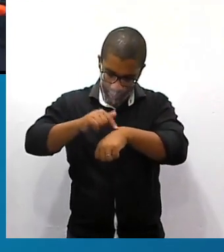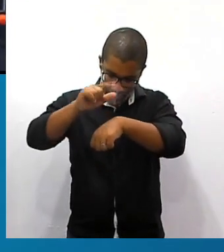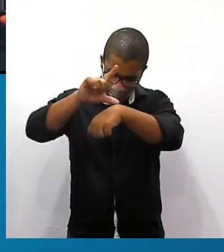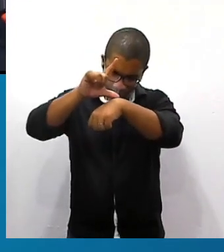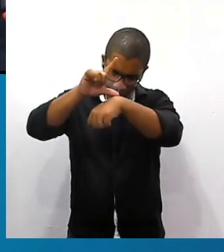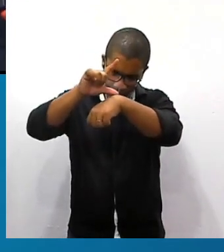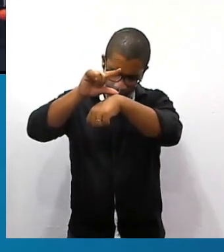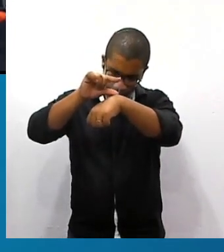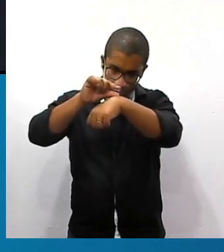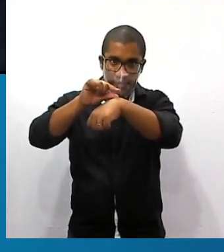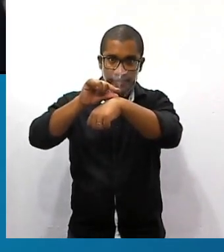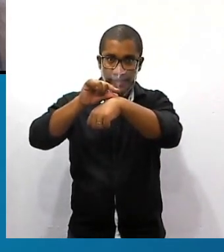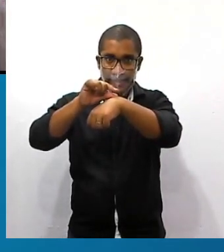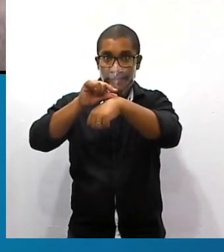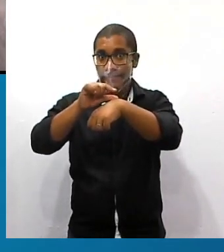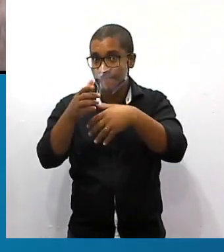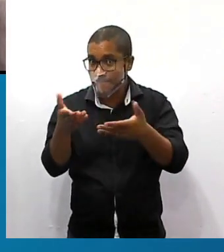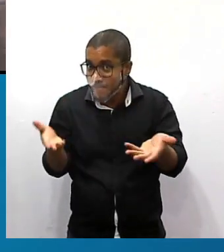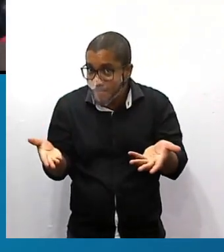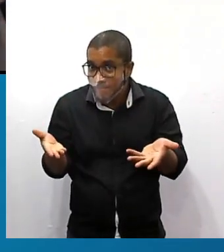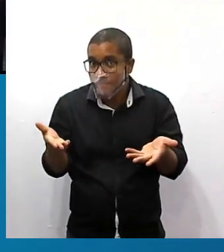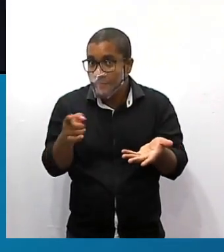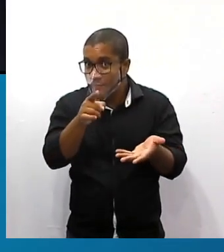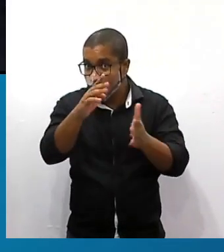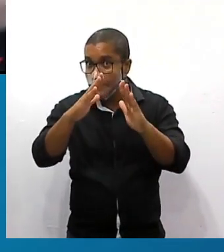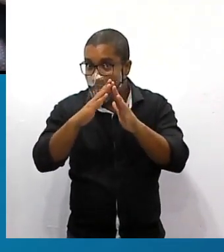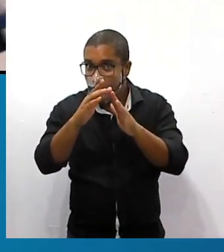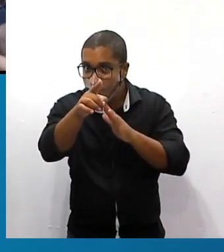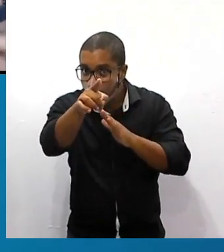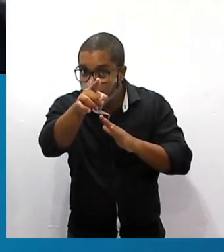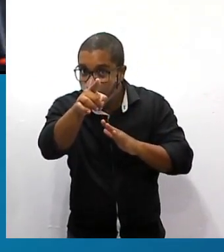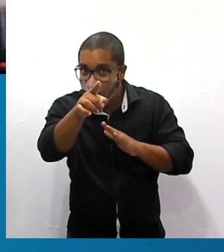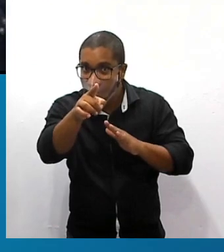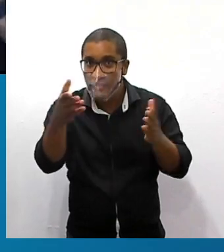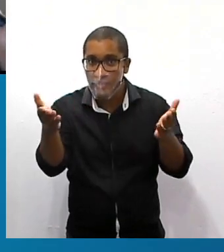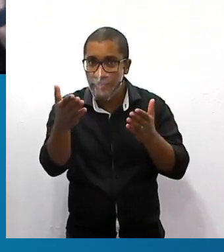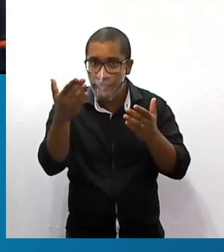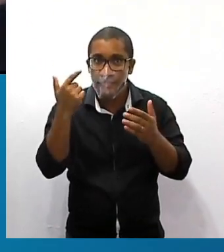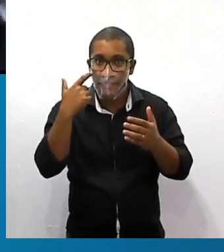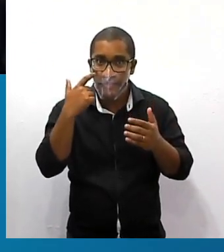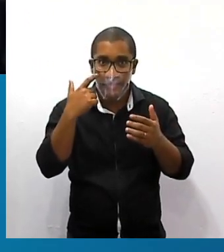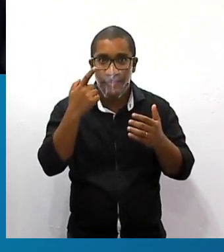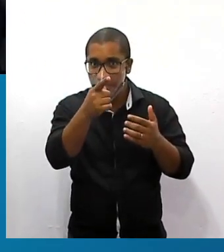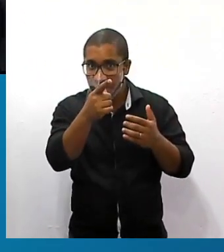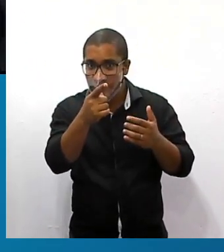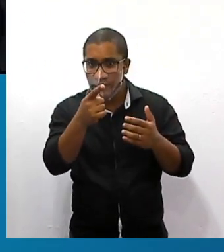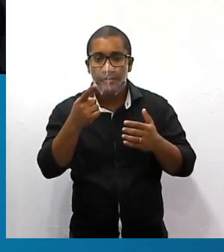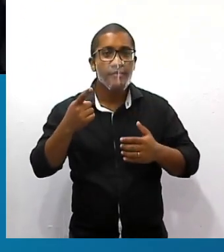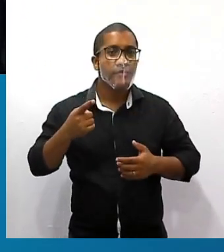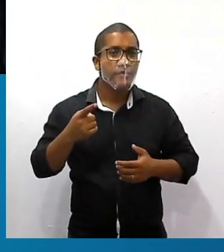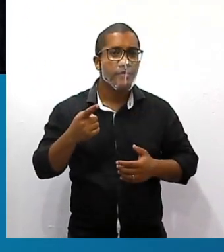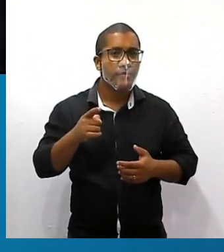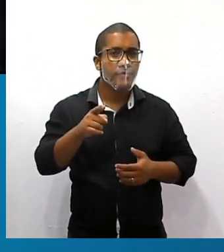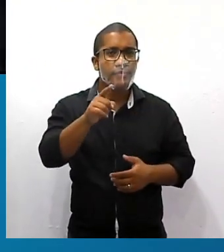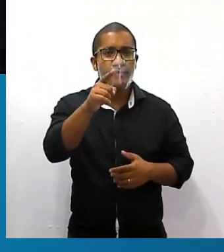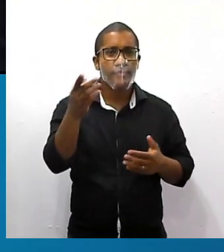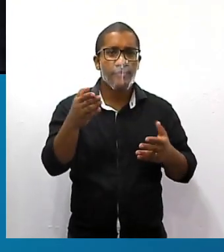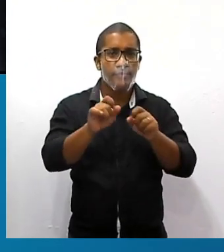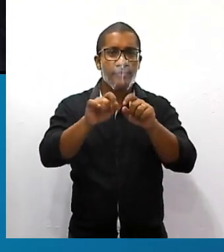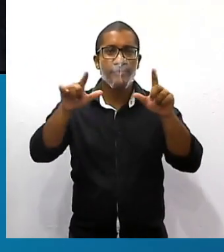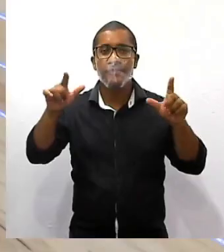chegando no fim. Então, você que está em casa, meu aluno, você, vem para cá, vai para lá. Betinho, puxa para mim, Betinho, na câmera